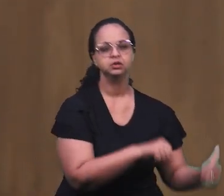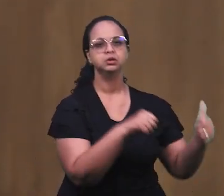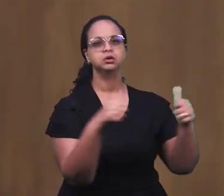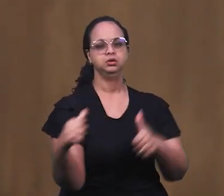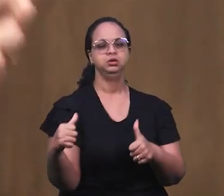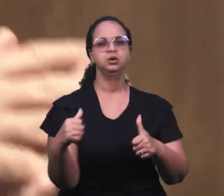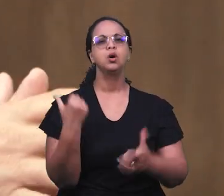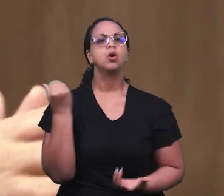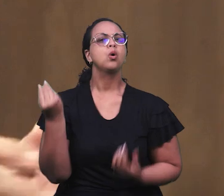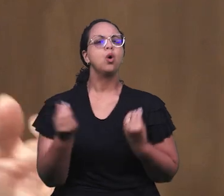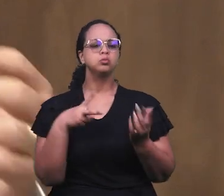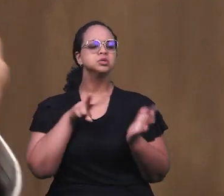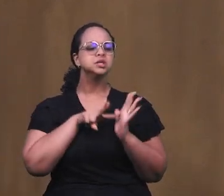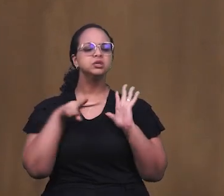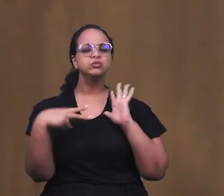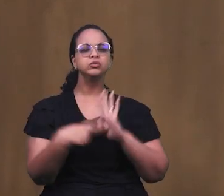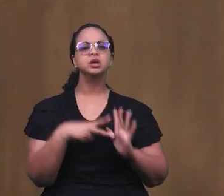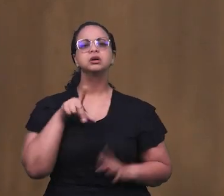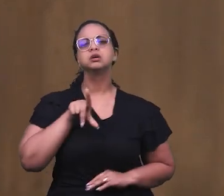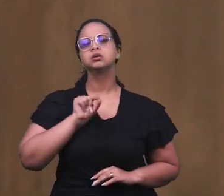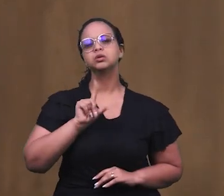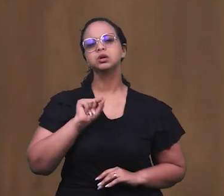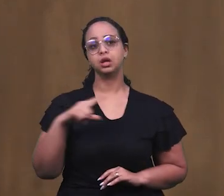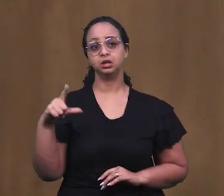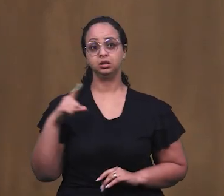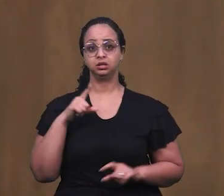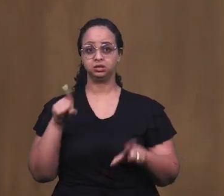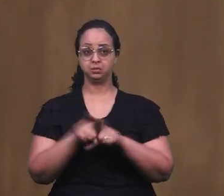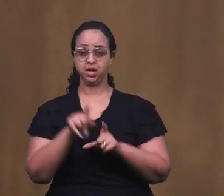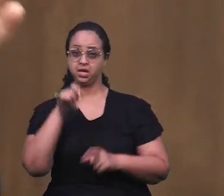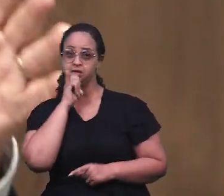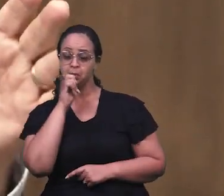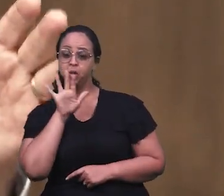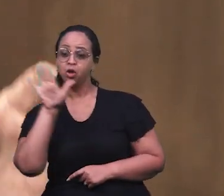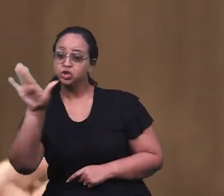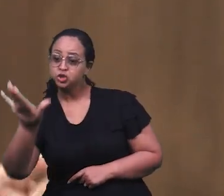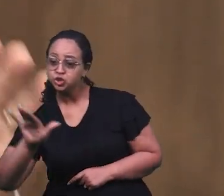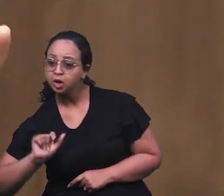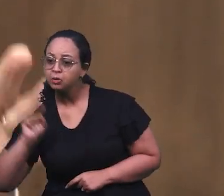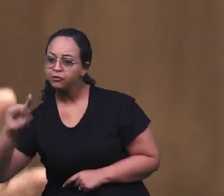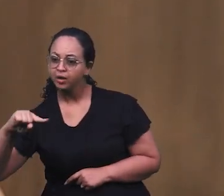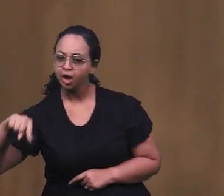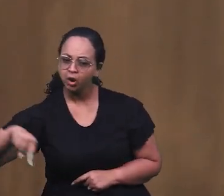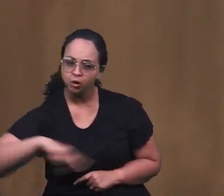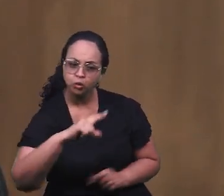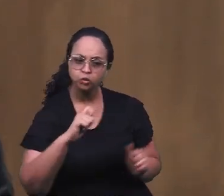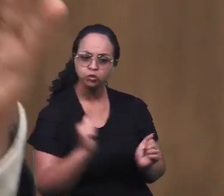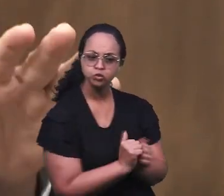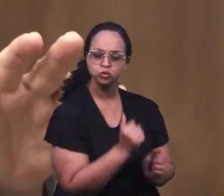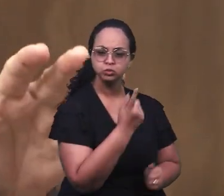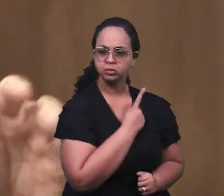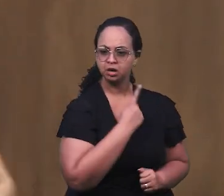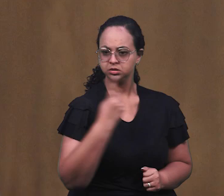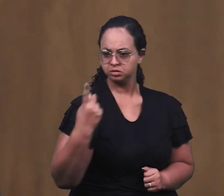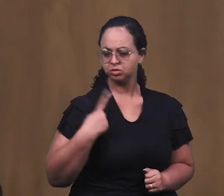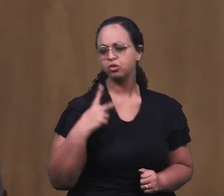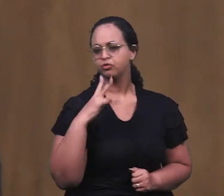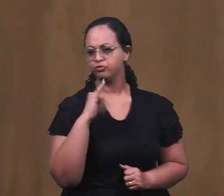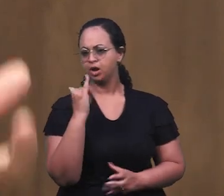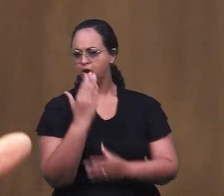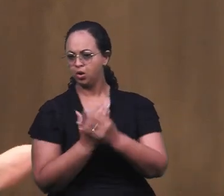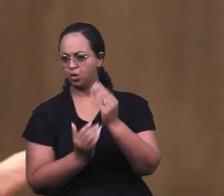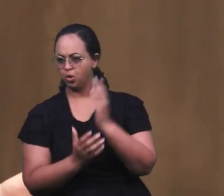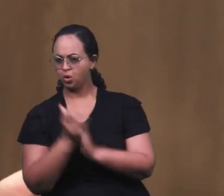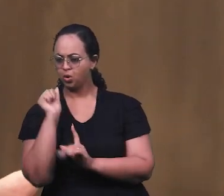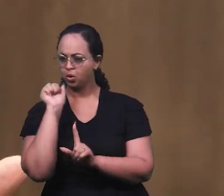e emergi-lo de volta, e explicar até mesmo a dinâmica. Olha, você vai estar ali dentro, nós vamos orar por você, pode ser que